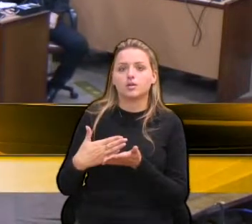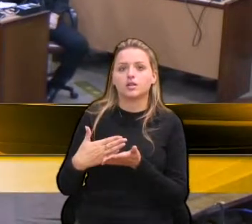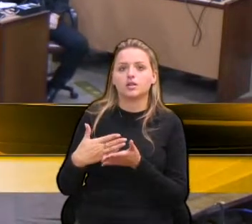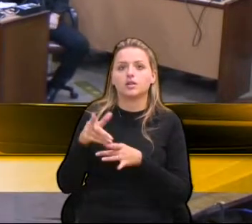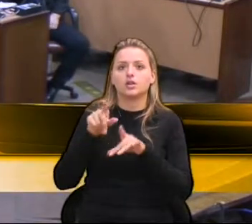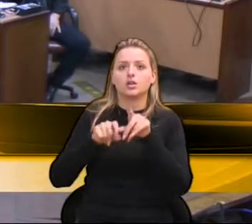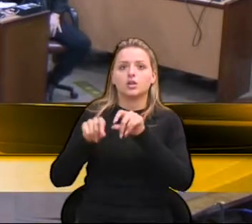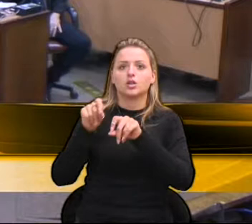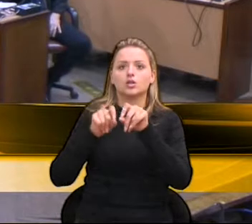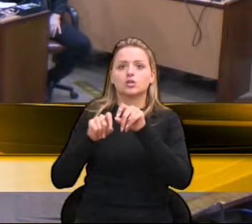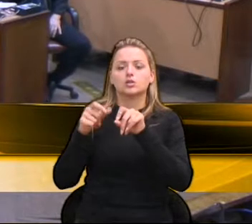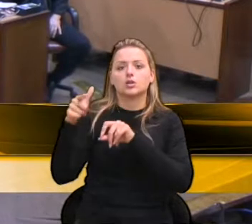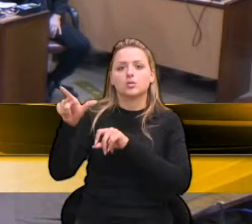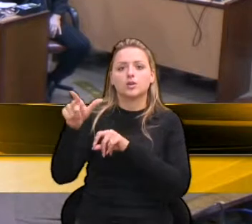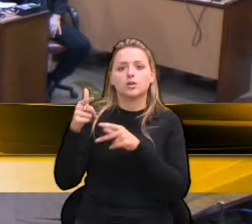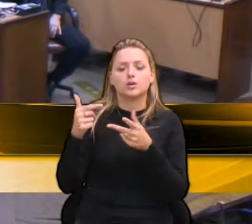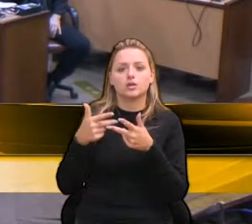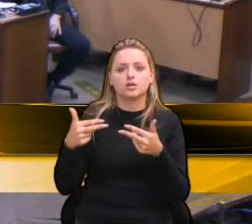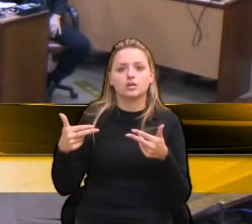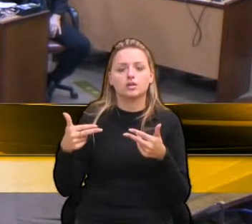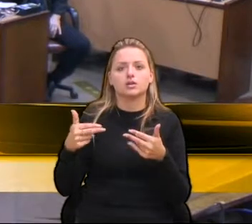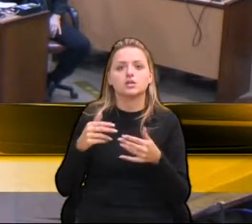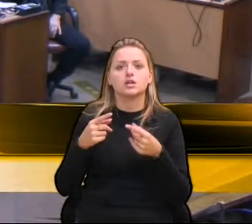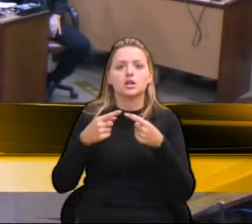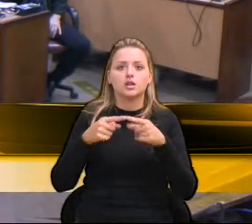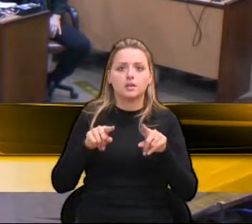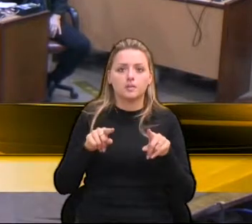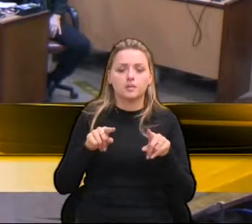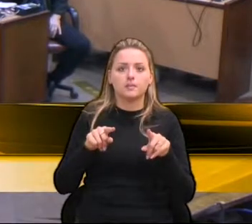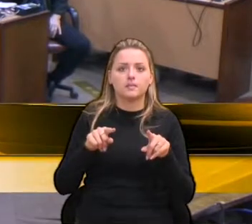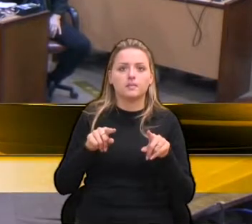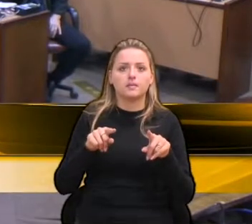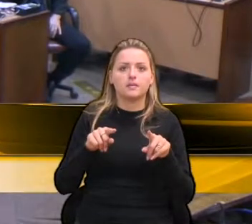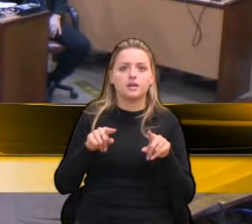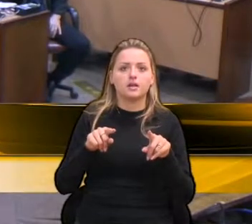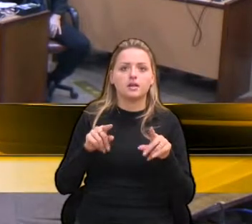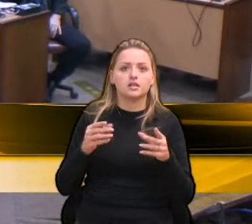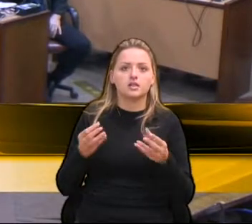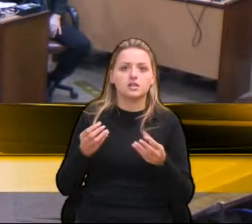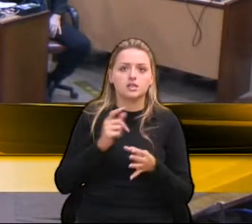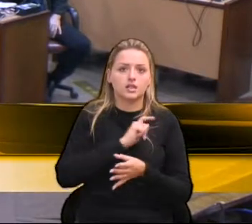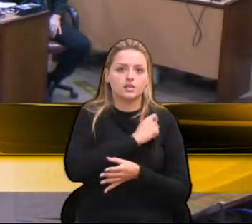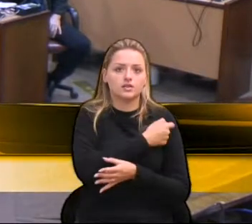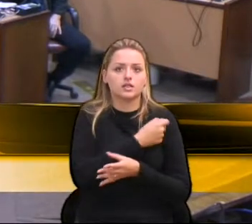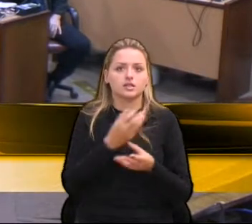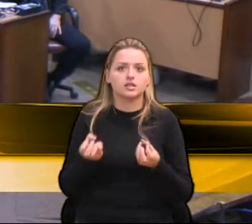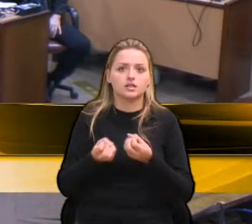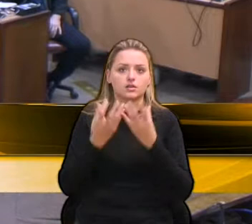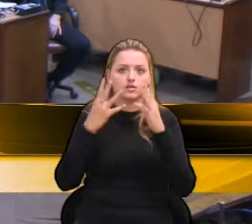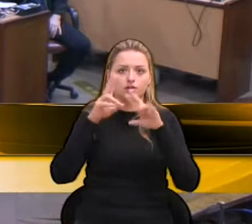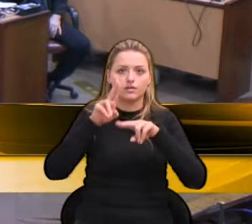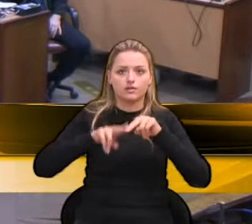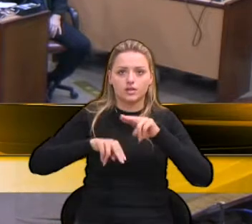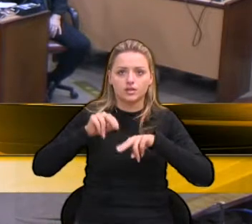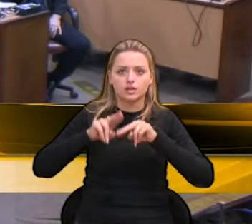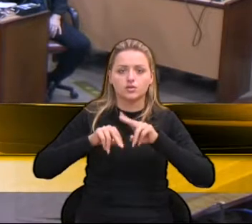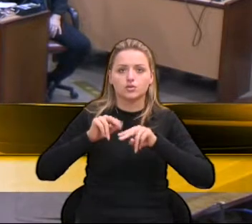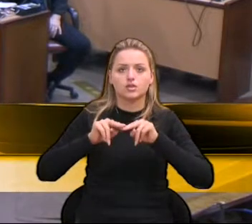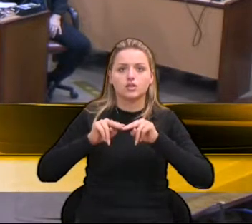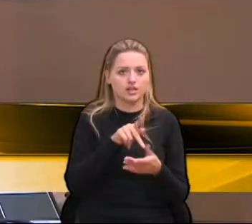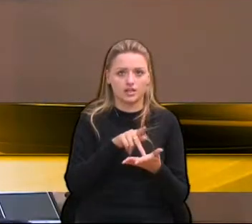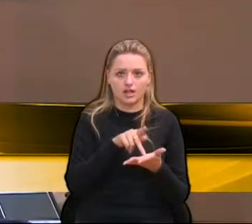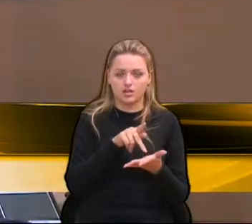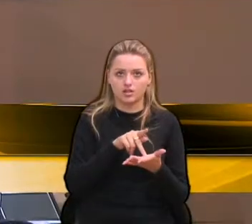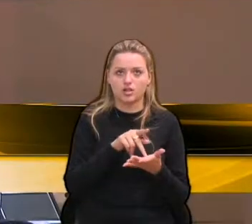na legislação federal e que agora exige licitação e chamamento público para este tipo de